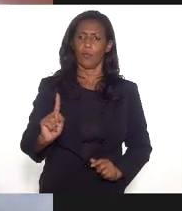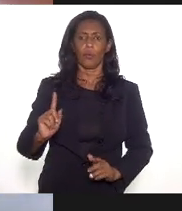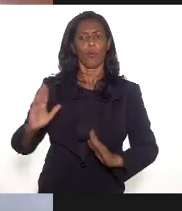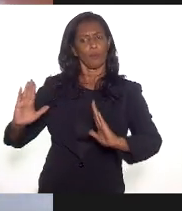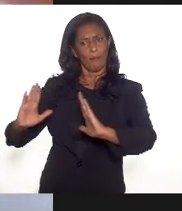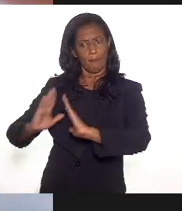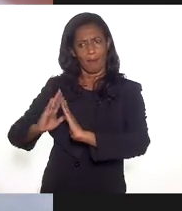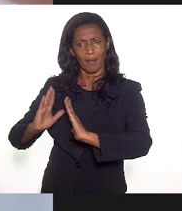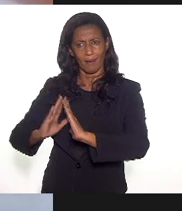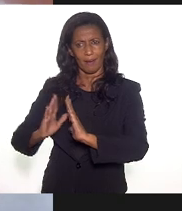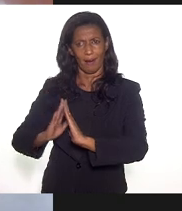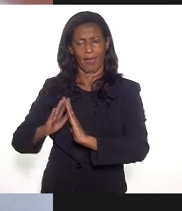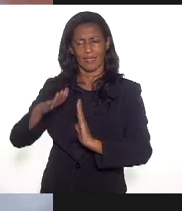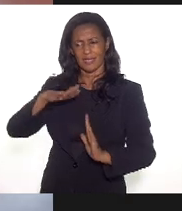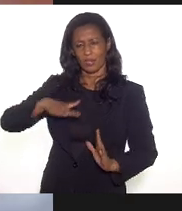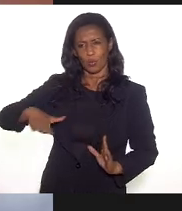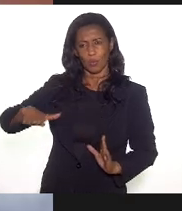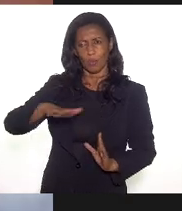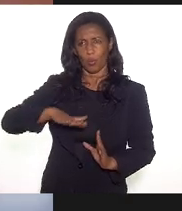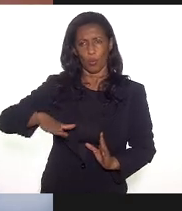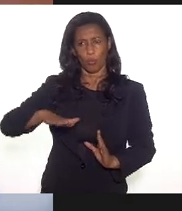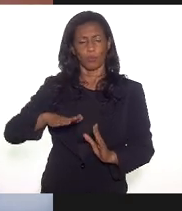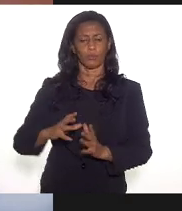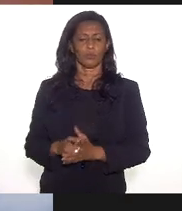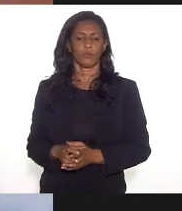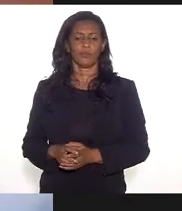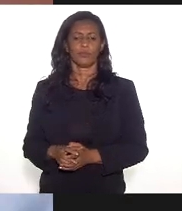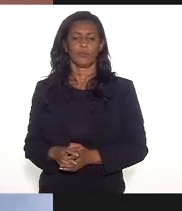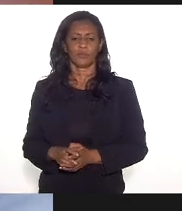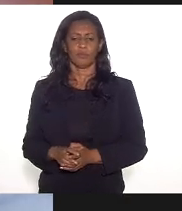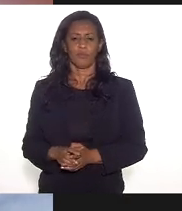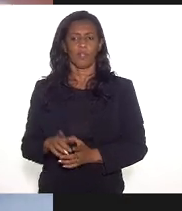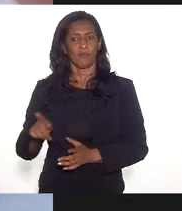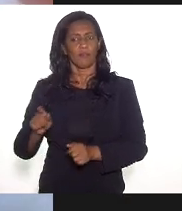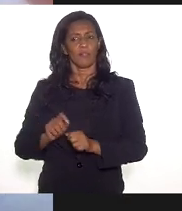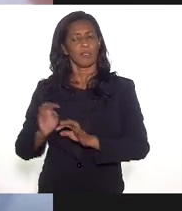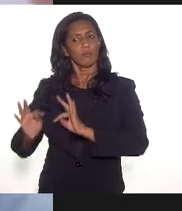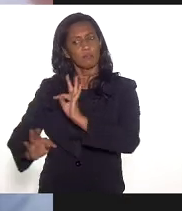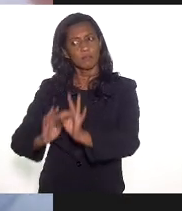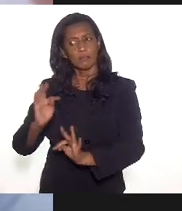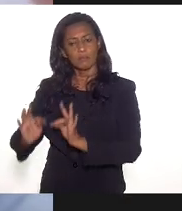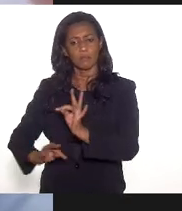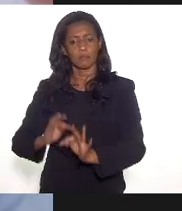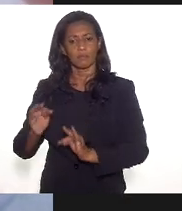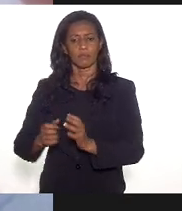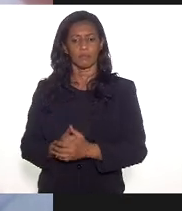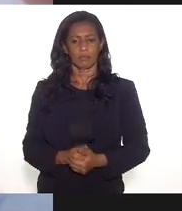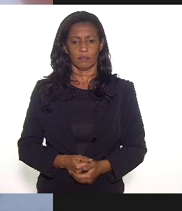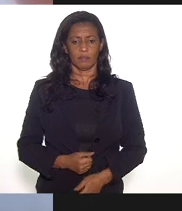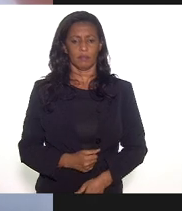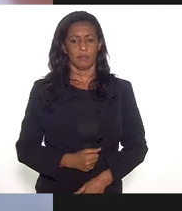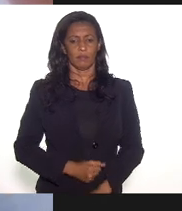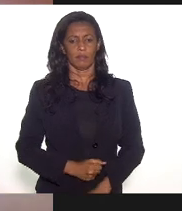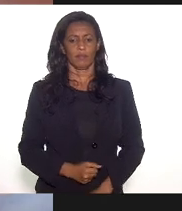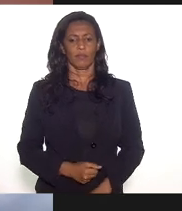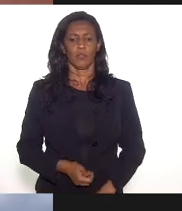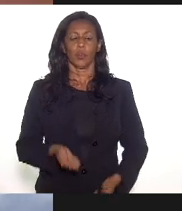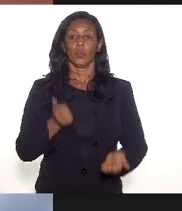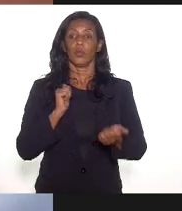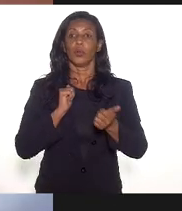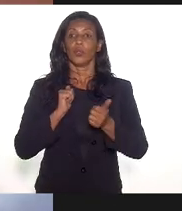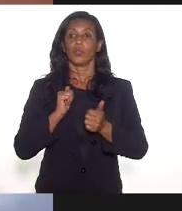recuperação, numa comunidade terapêutica. Né? Aquele grande jogador que